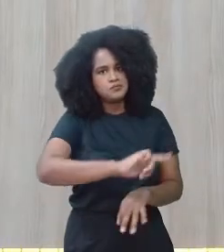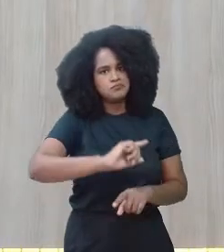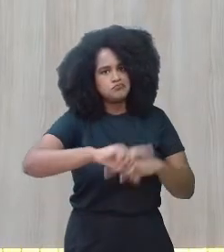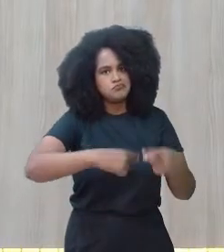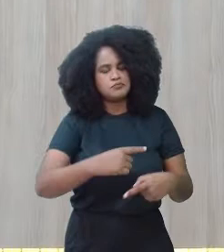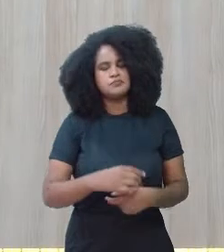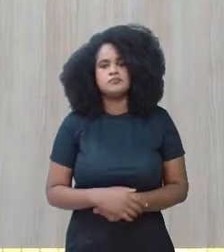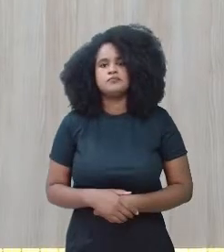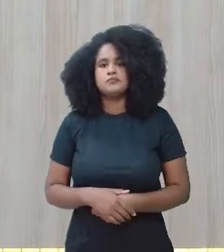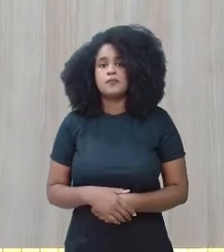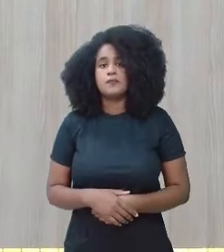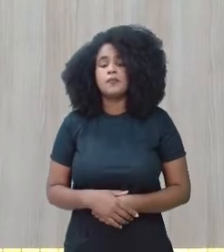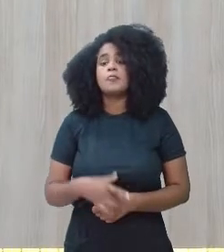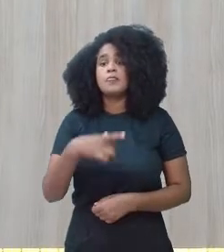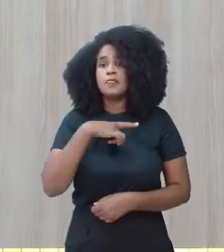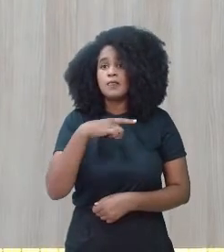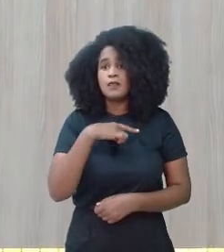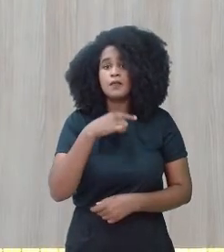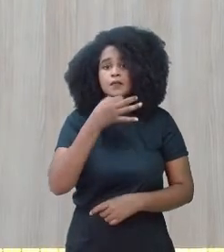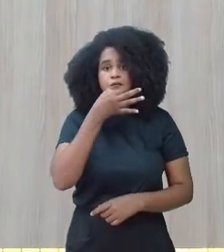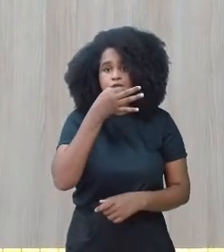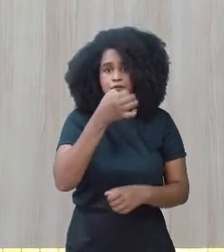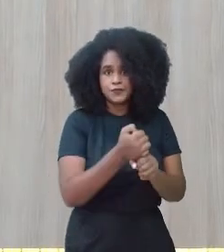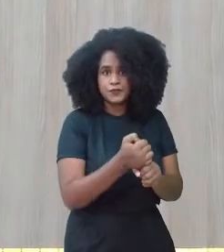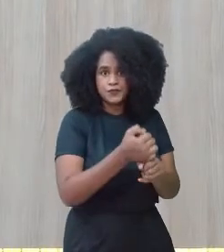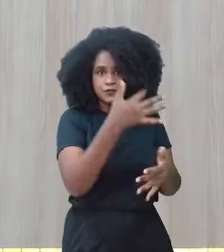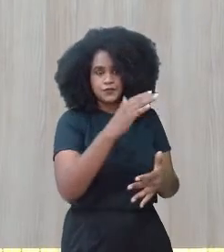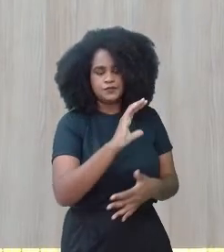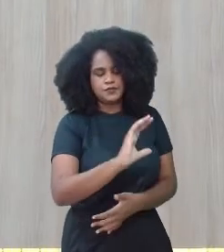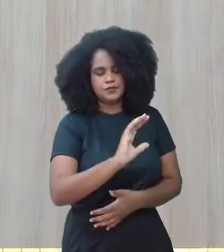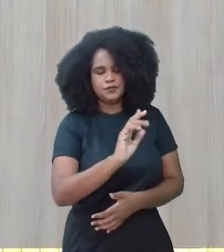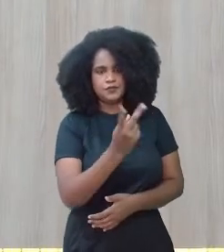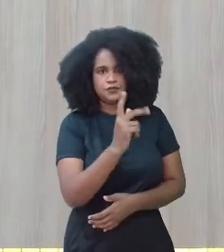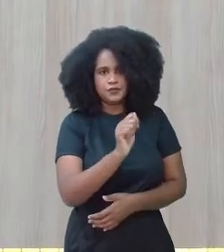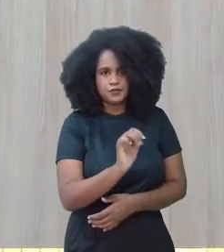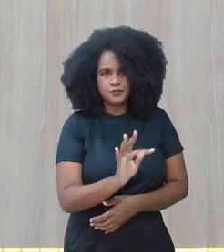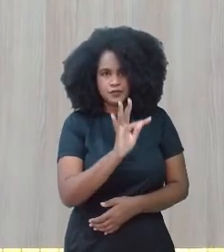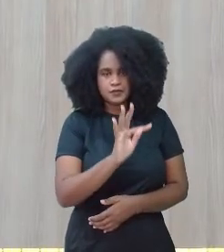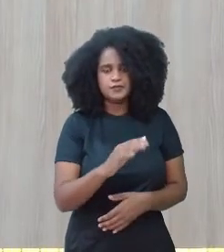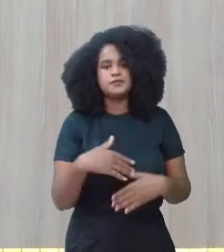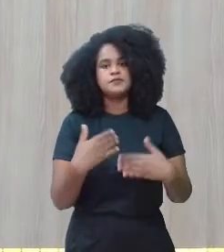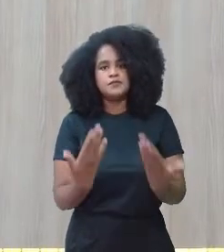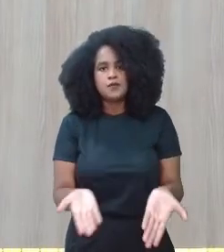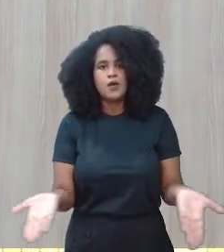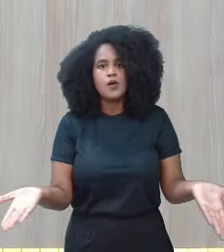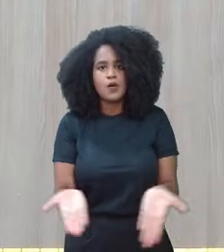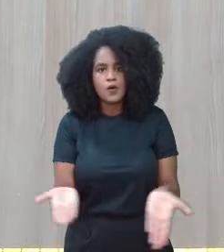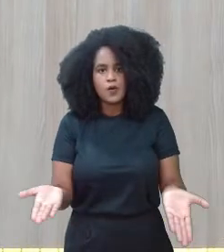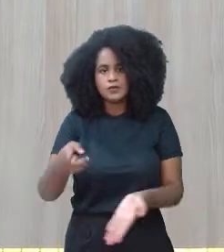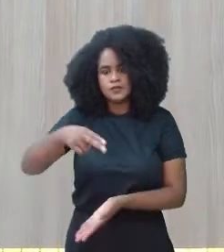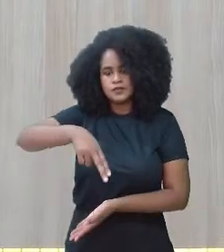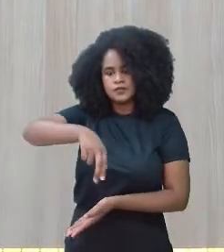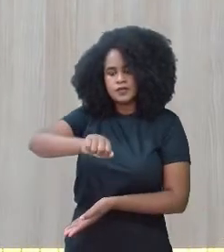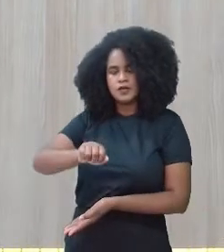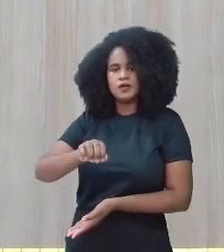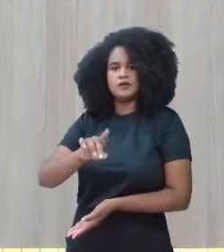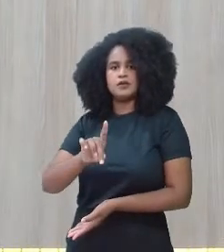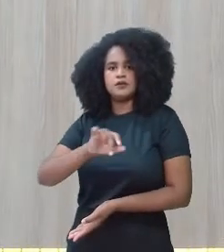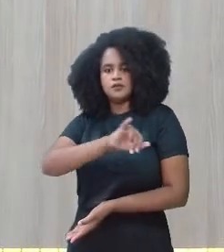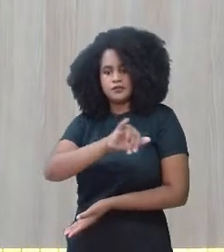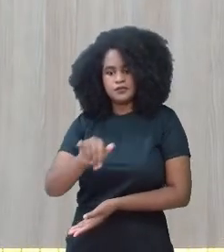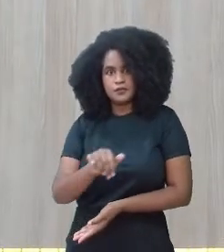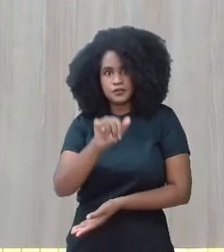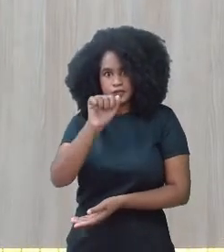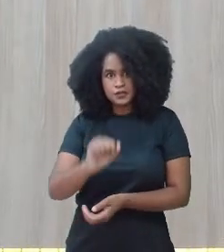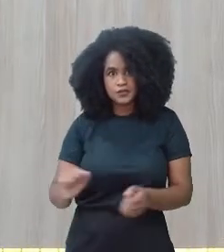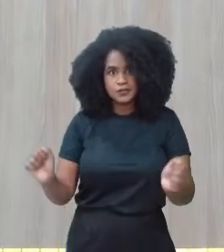O chat. Bom, a gente chegou num momento interessante da nossa aula. Eu vou apresentar hoje quem está comigo é a Nádia. Seja bem-vinda, Nádia, para